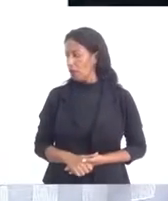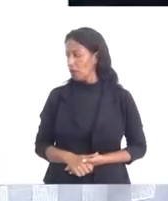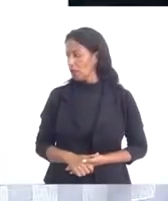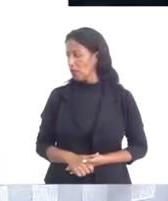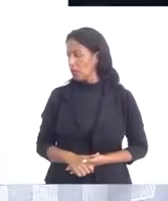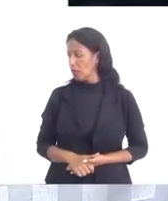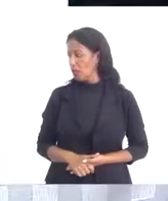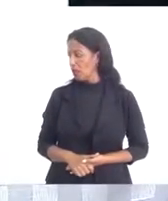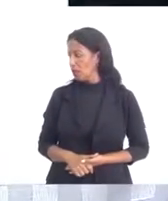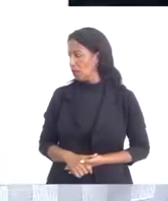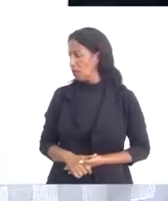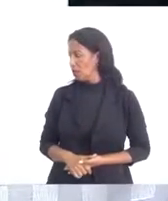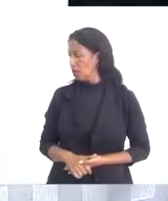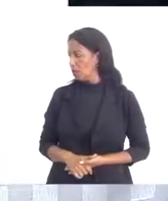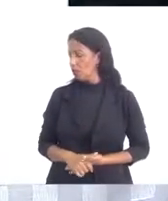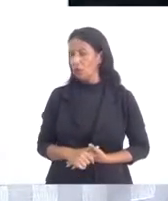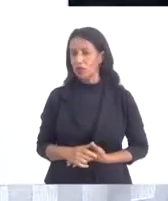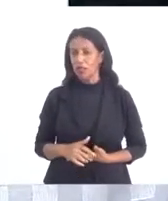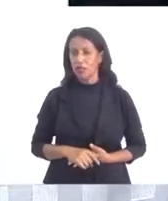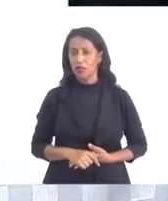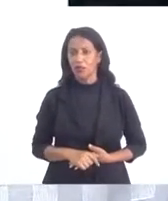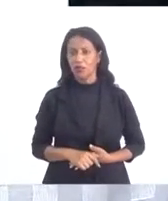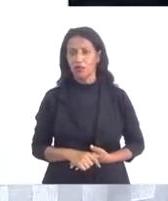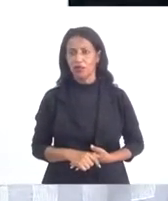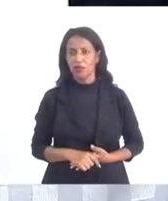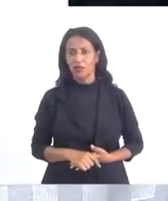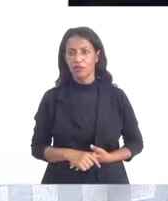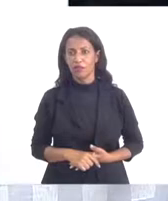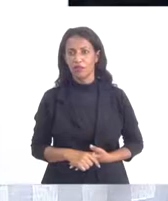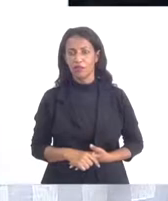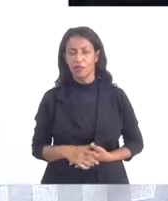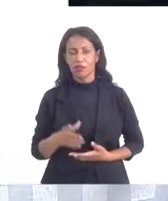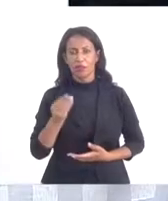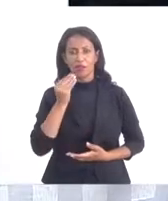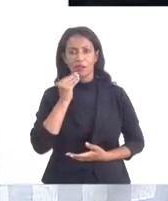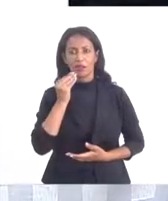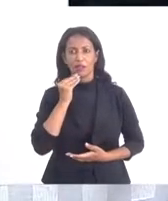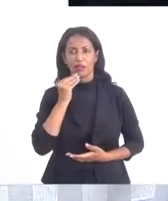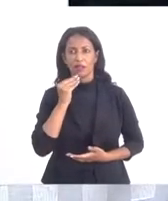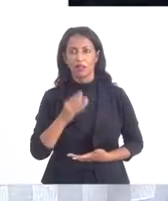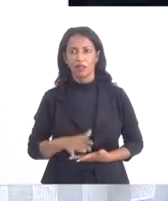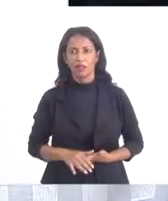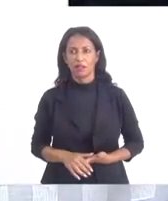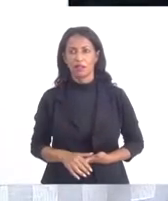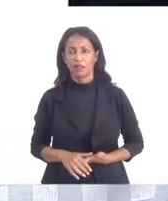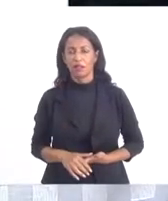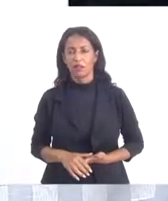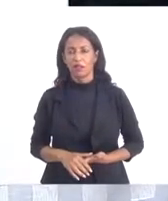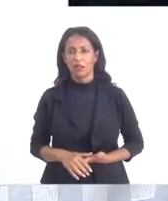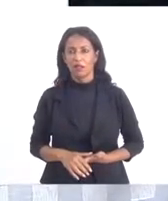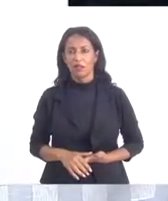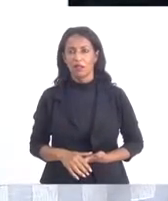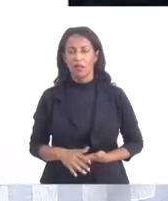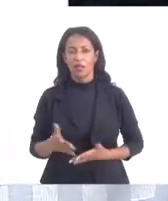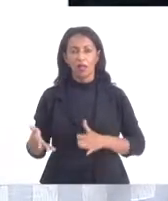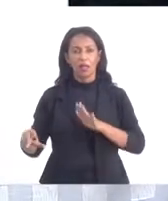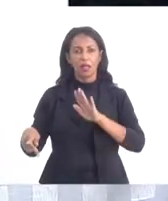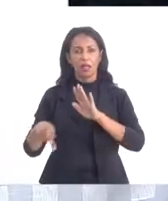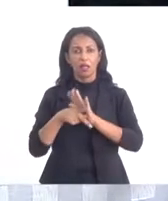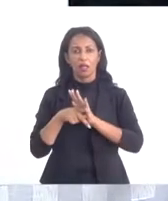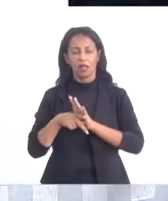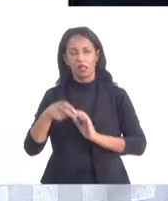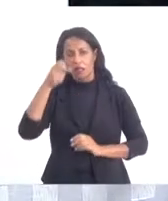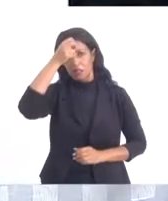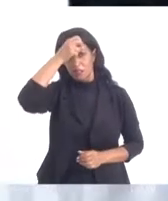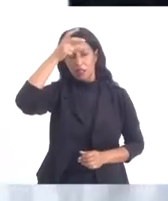olhando o relógio, atenção. Poderíamos, segundo estimativa do próprio